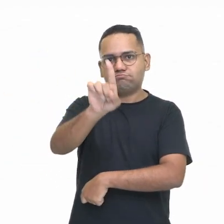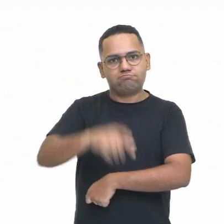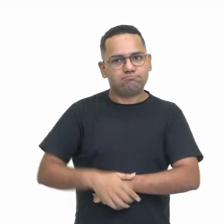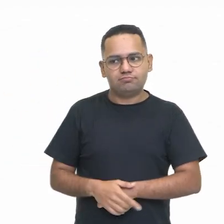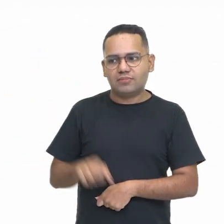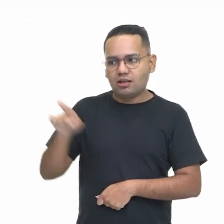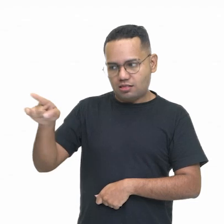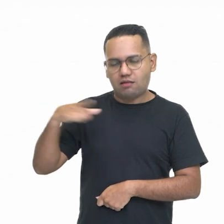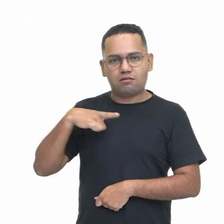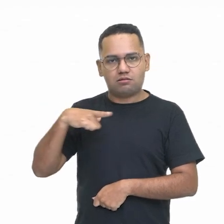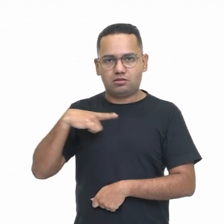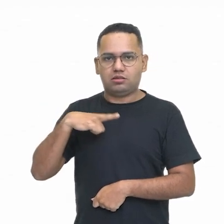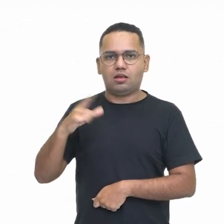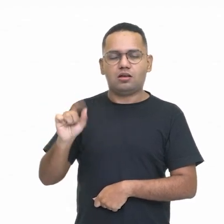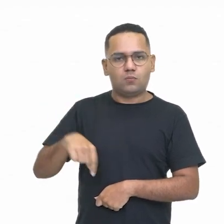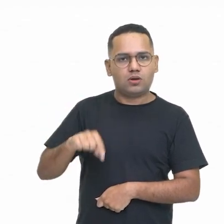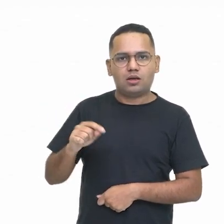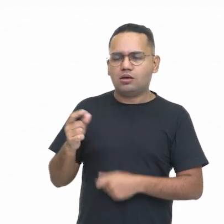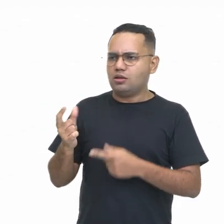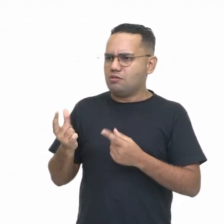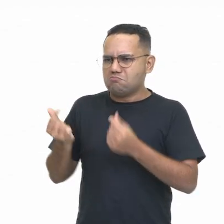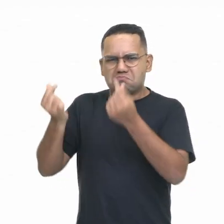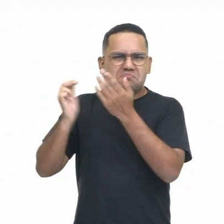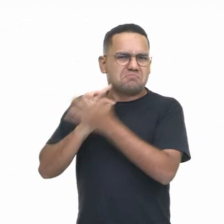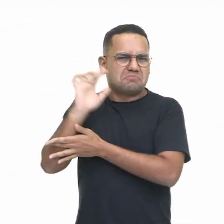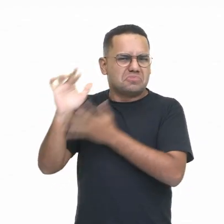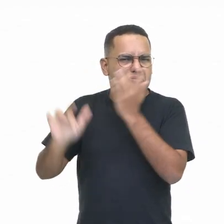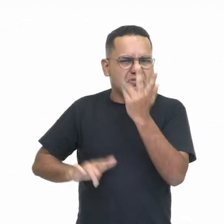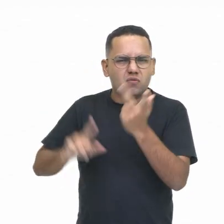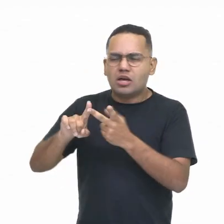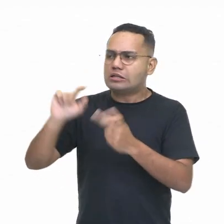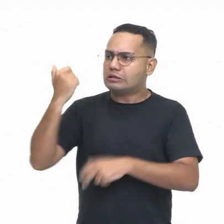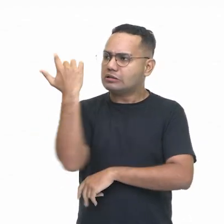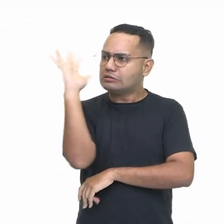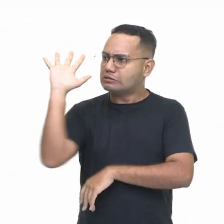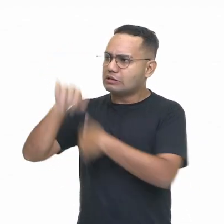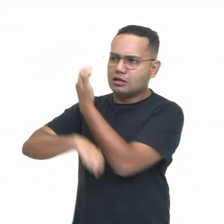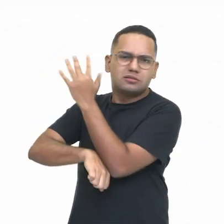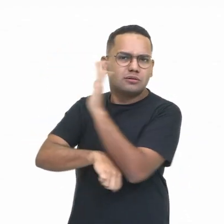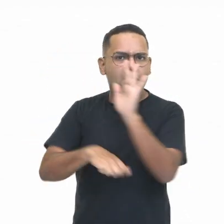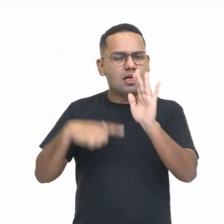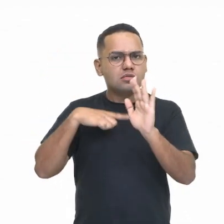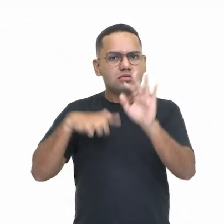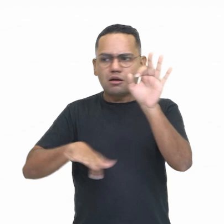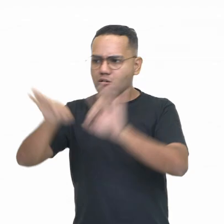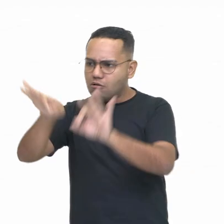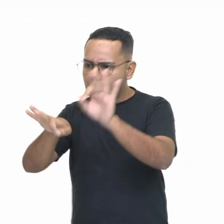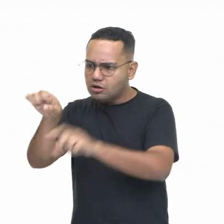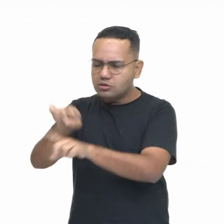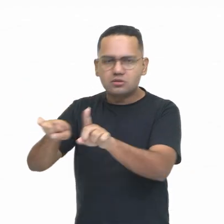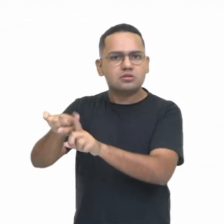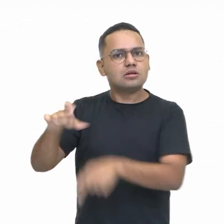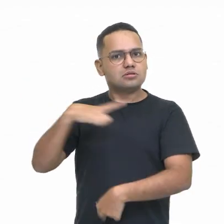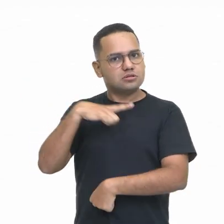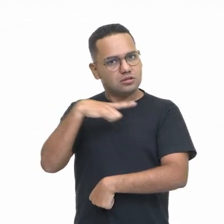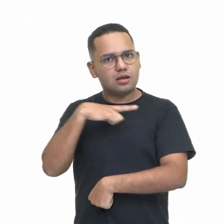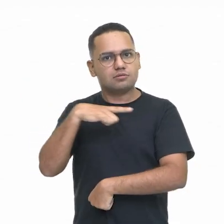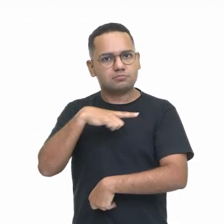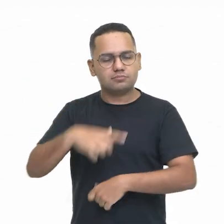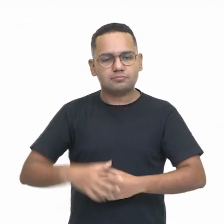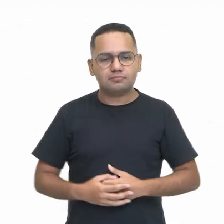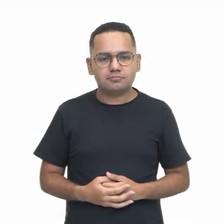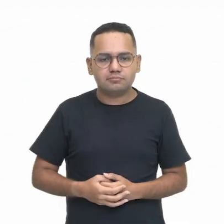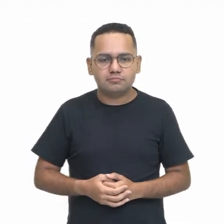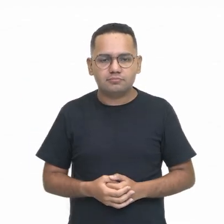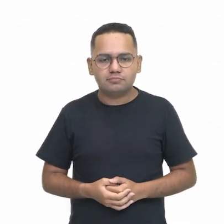extremamente rico culturalmente, né, de recursos naturais, de organizações sociais. Então,